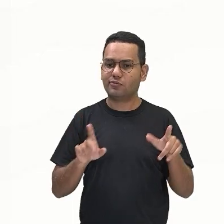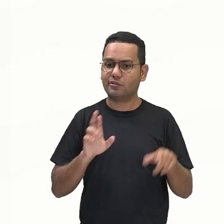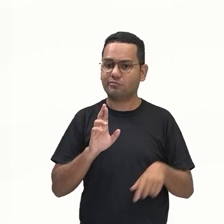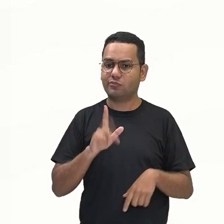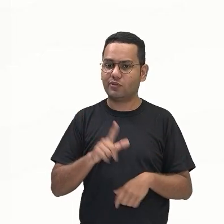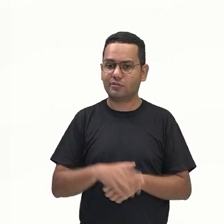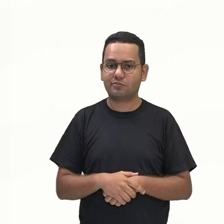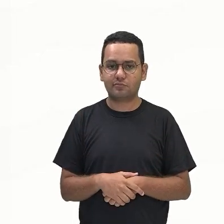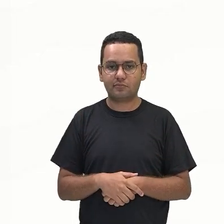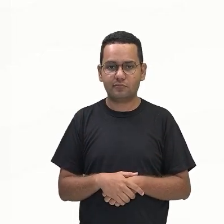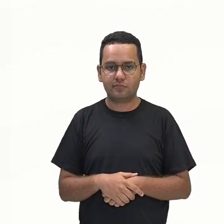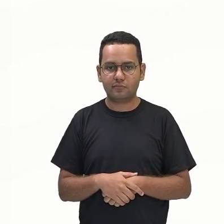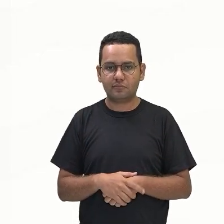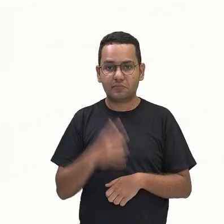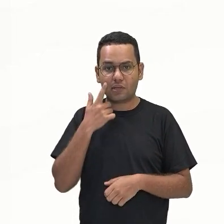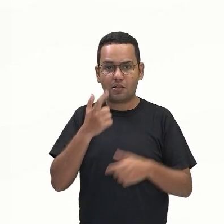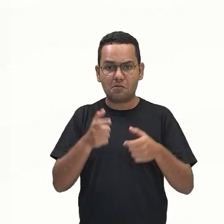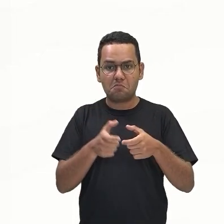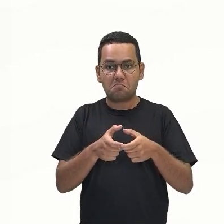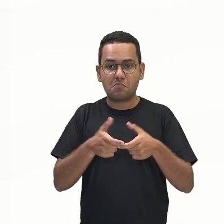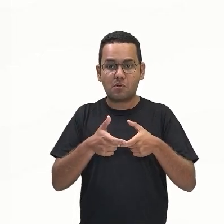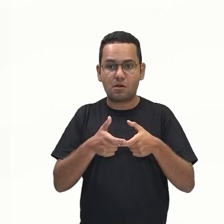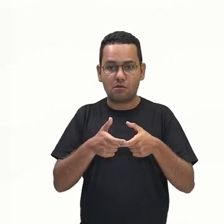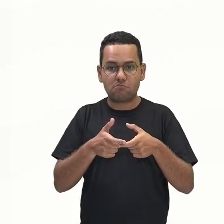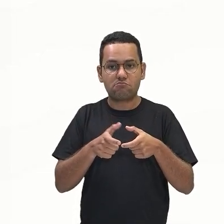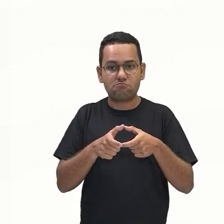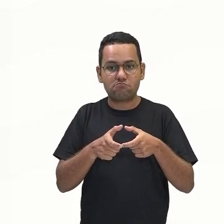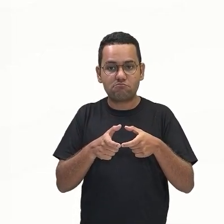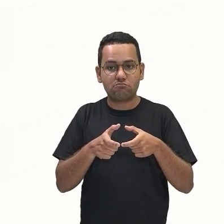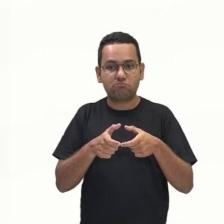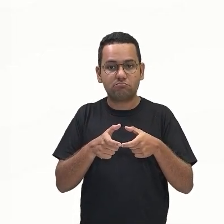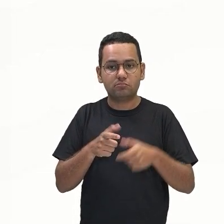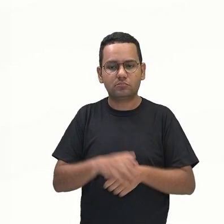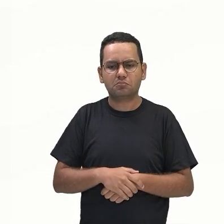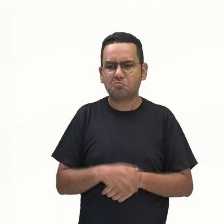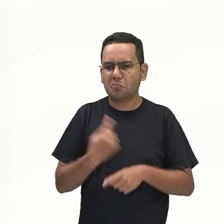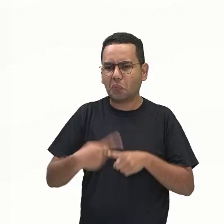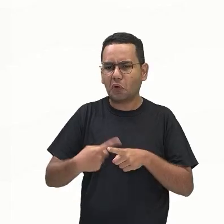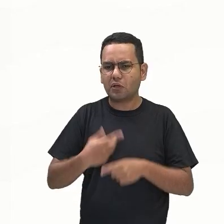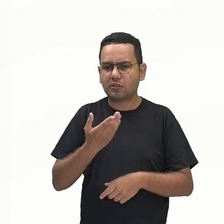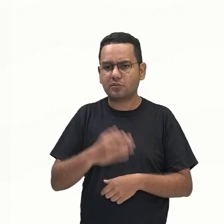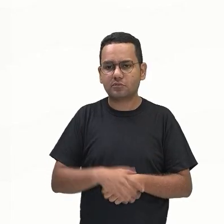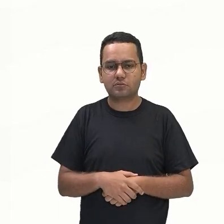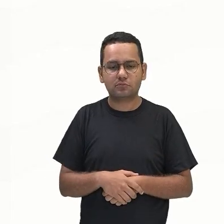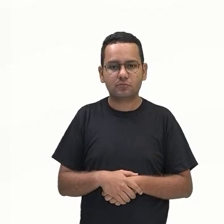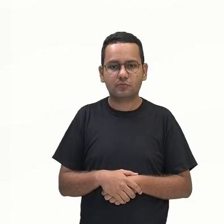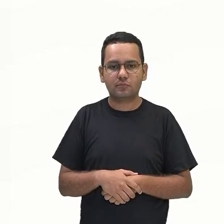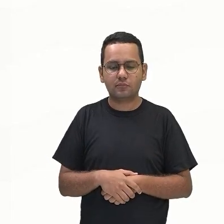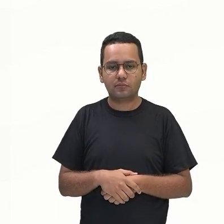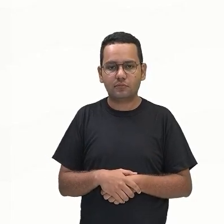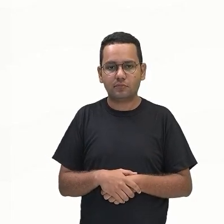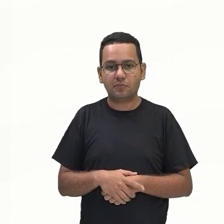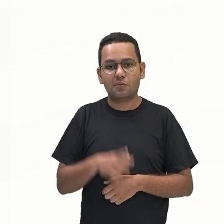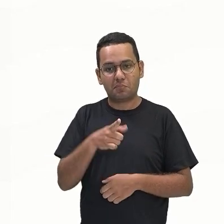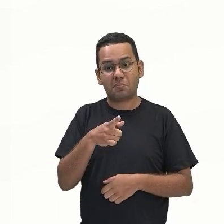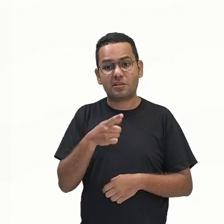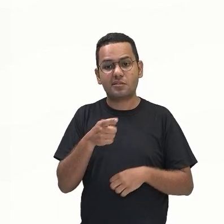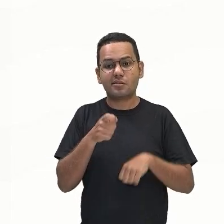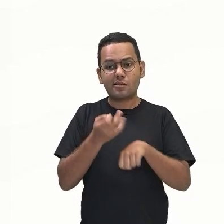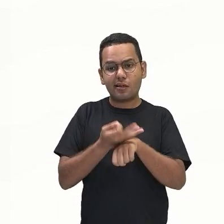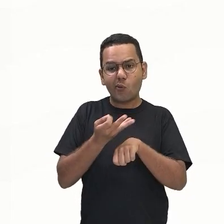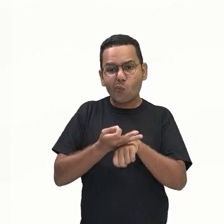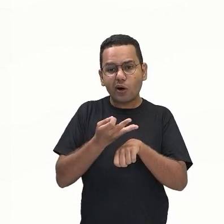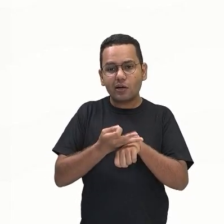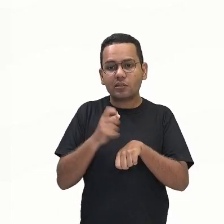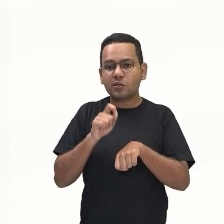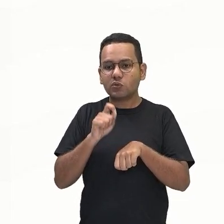é mais grossa mesmo, tem para onde correr. Por quê, professor? É porque ela tem que aguentar uma grande